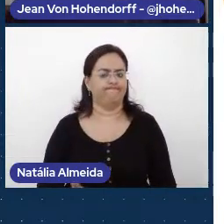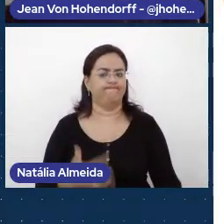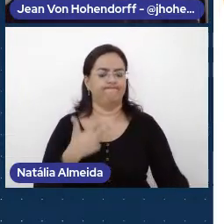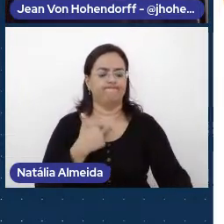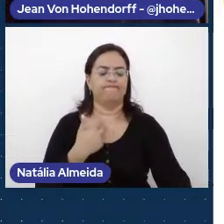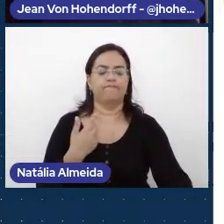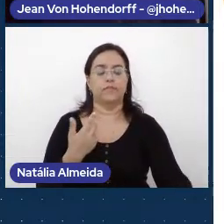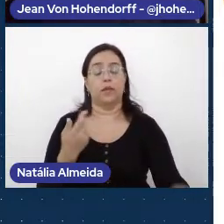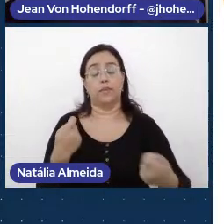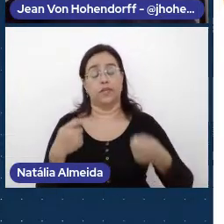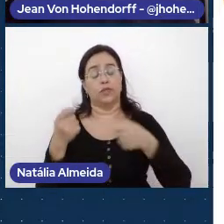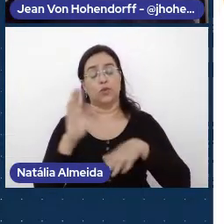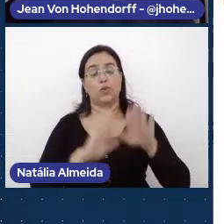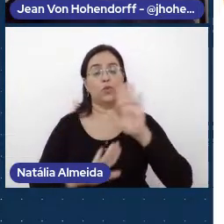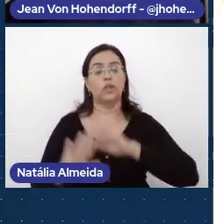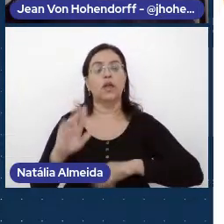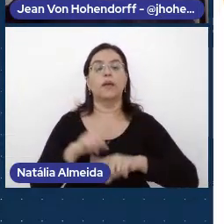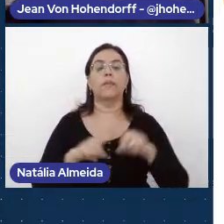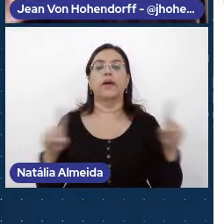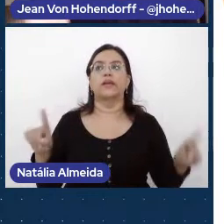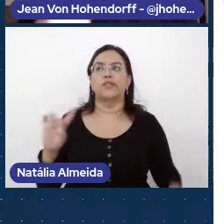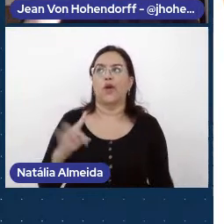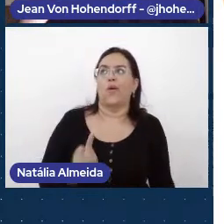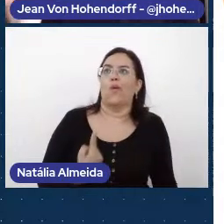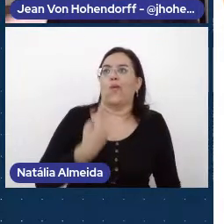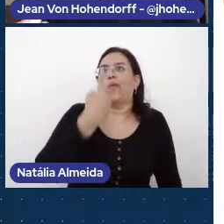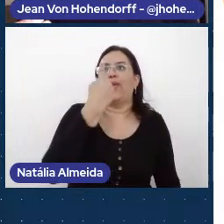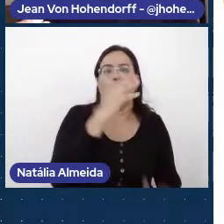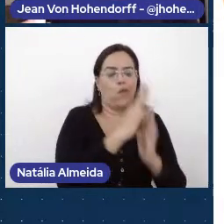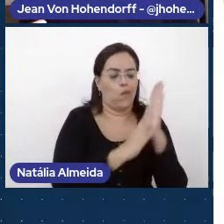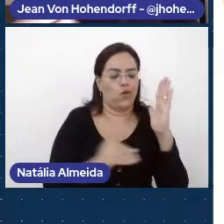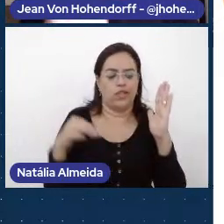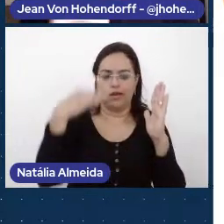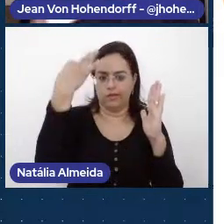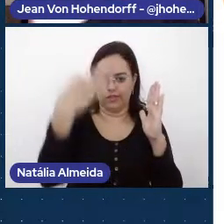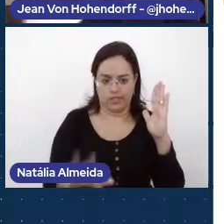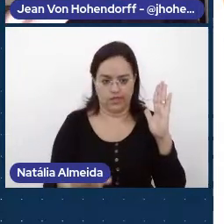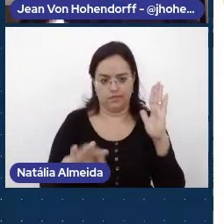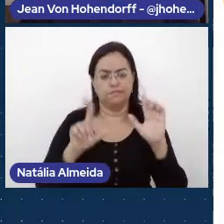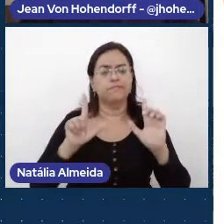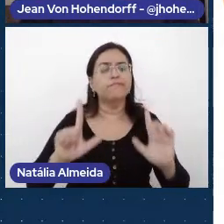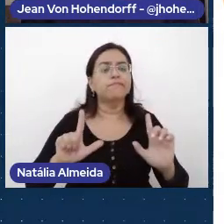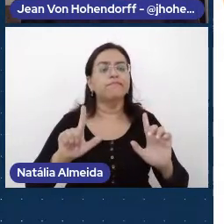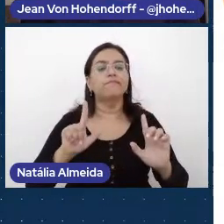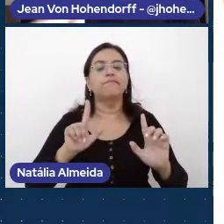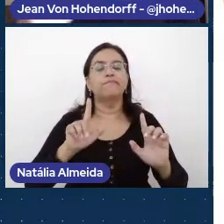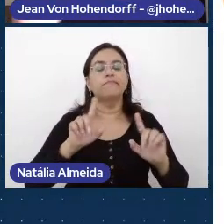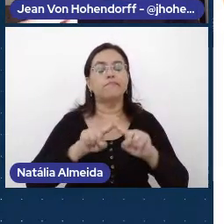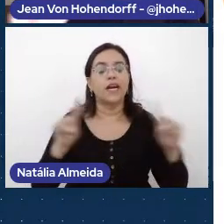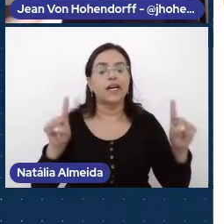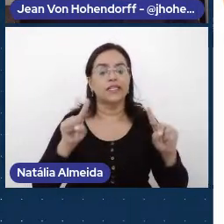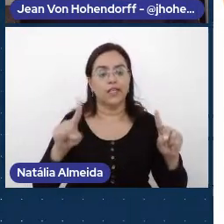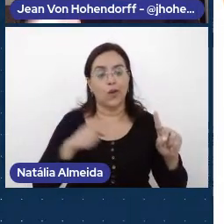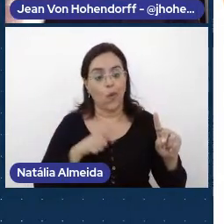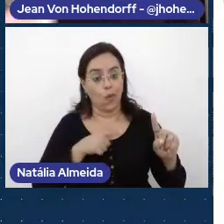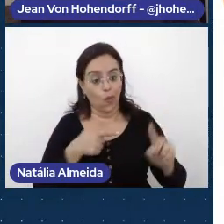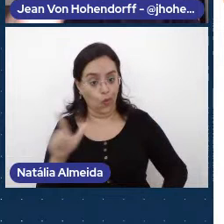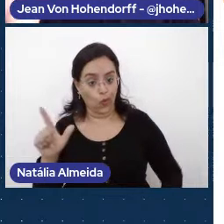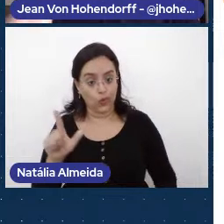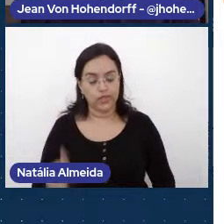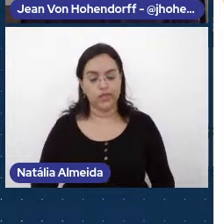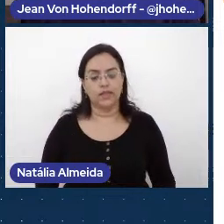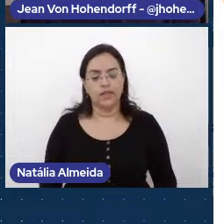pode ser restritivo que só o modelo de pesquisa valha, né? Mas tem outra coisa, a gente acaba não tentando